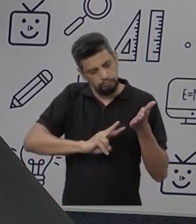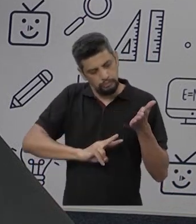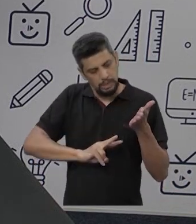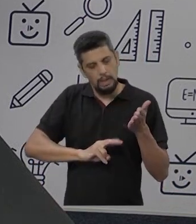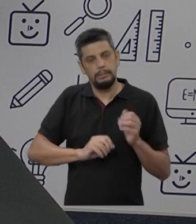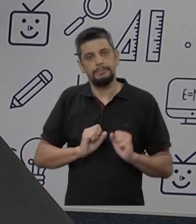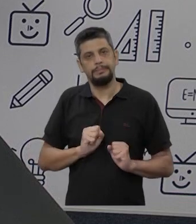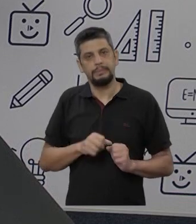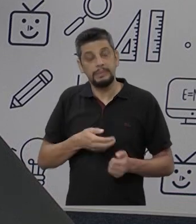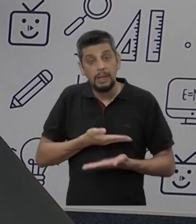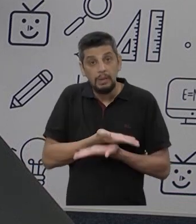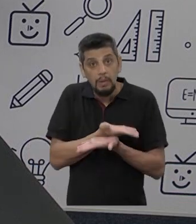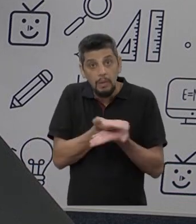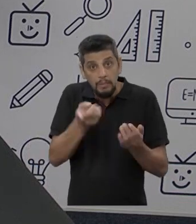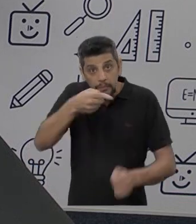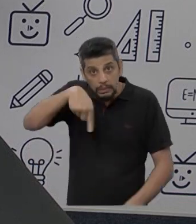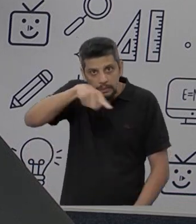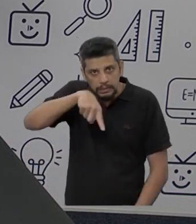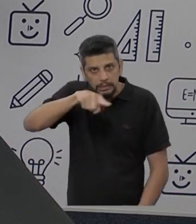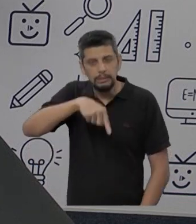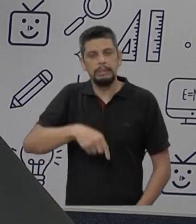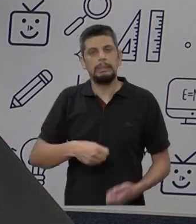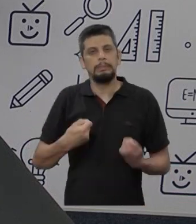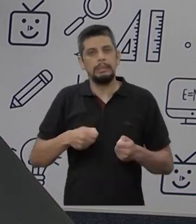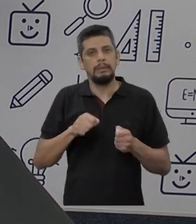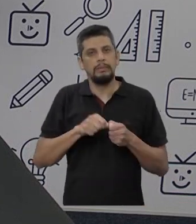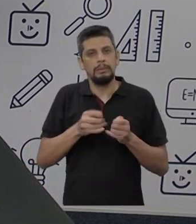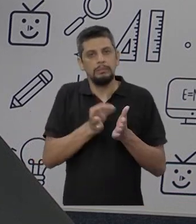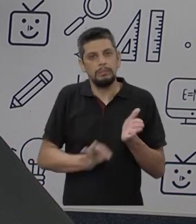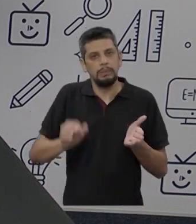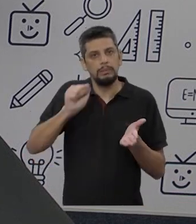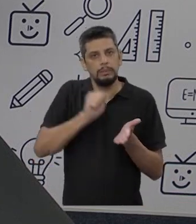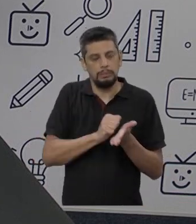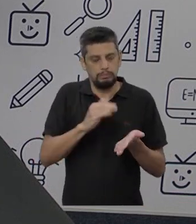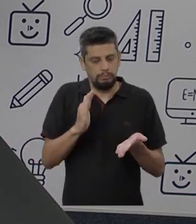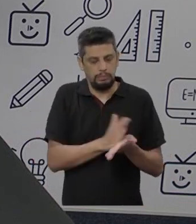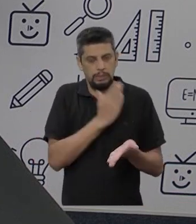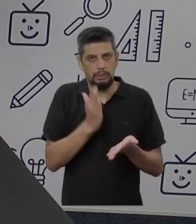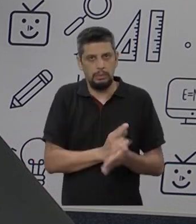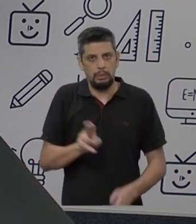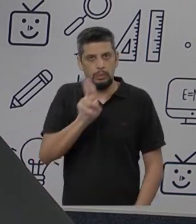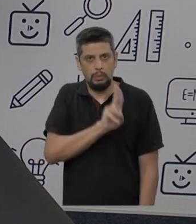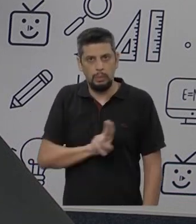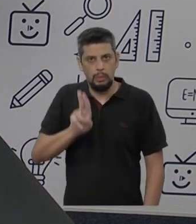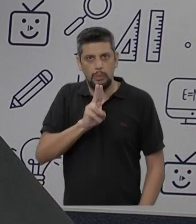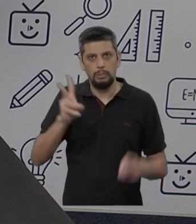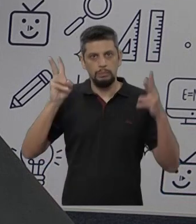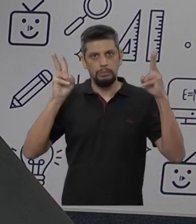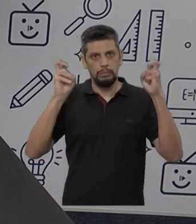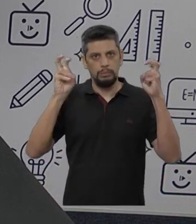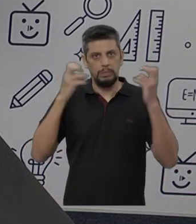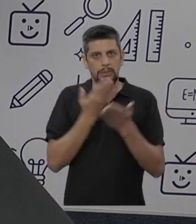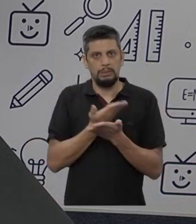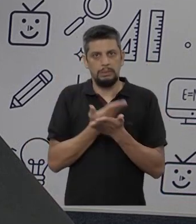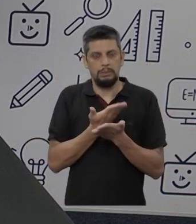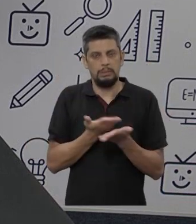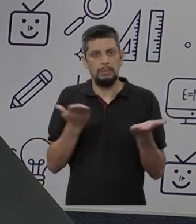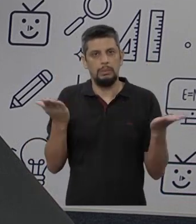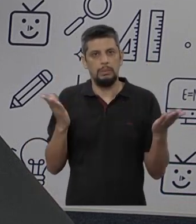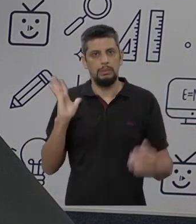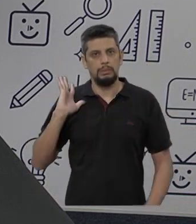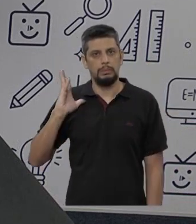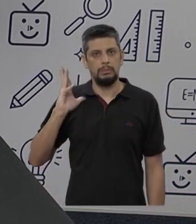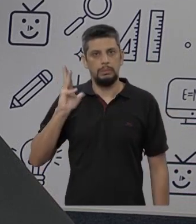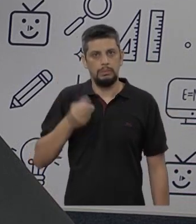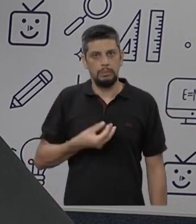aí. Agora é a vez de vocês. Nós temos que fazer um registro no caderno usando esse tema da aula de hoje, que